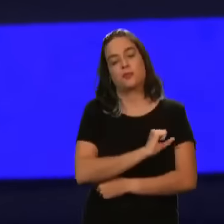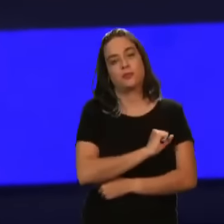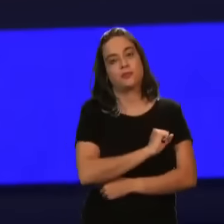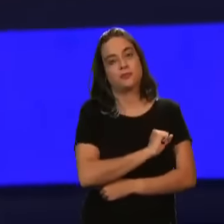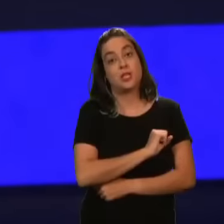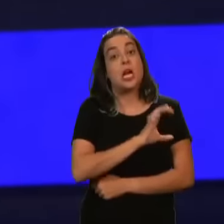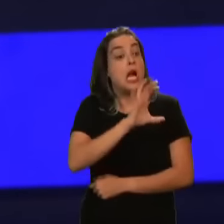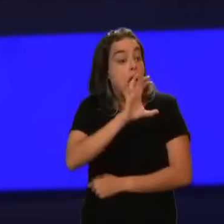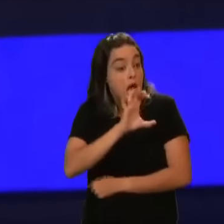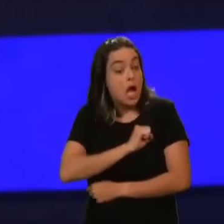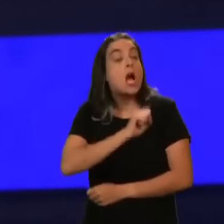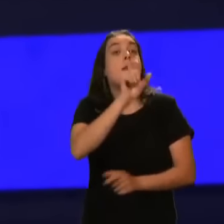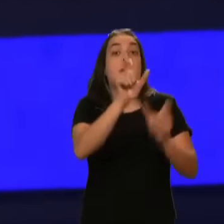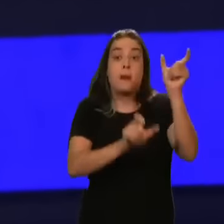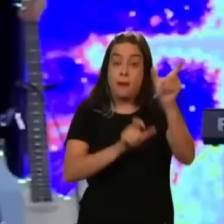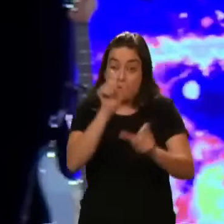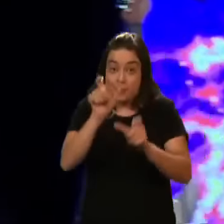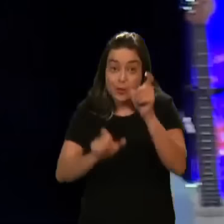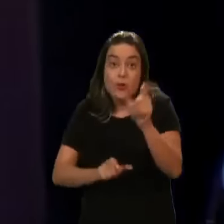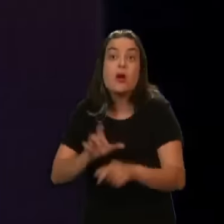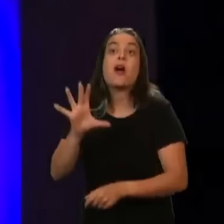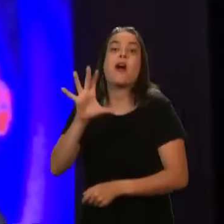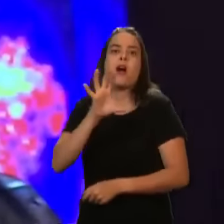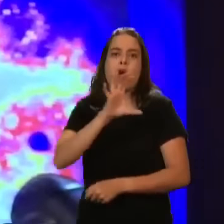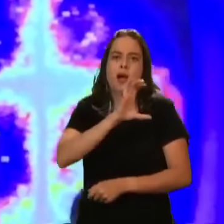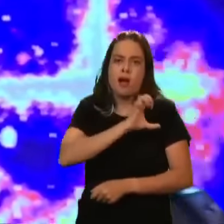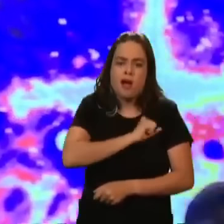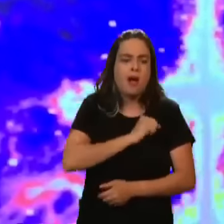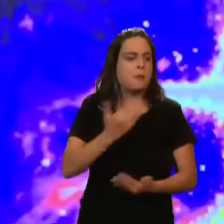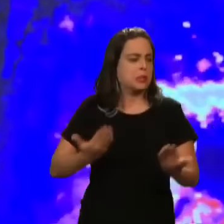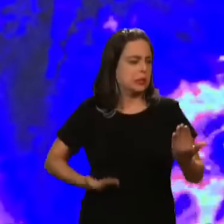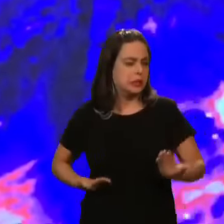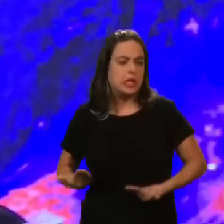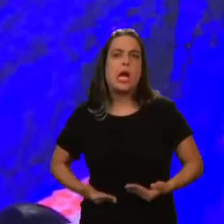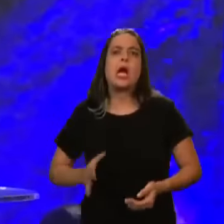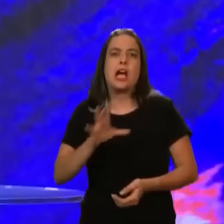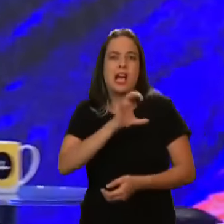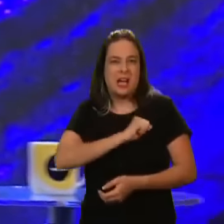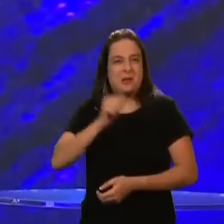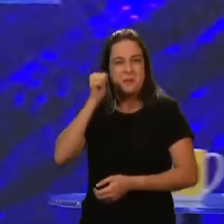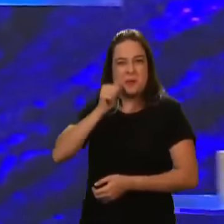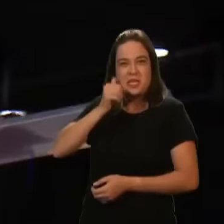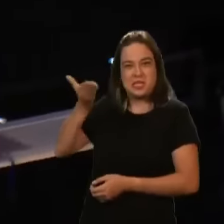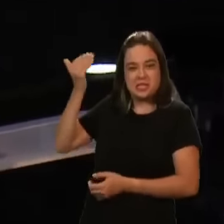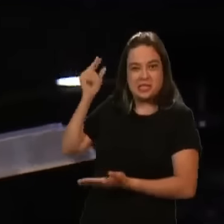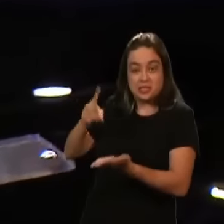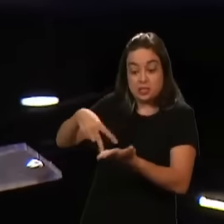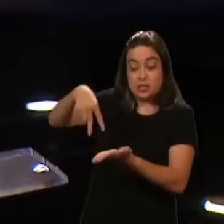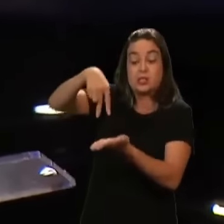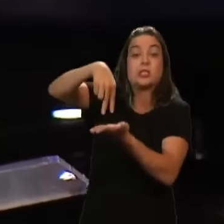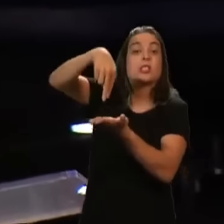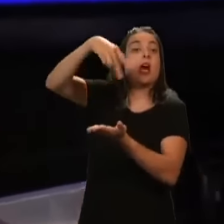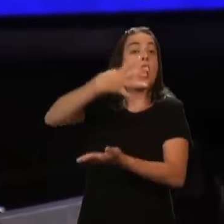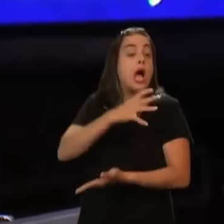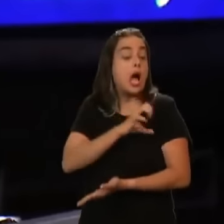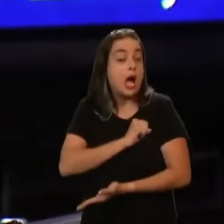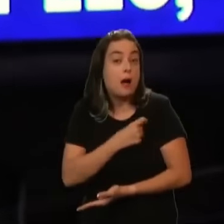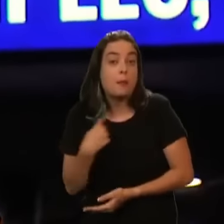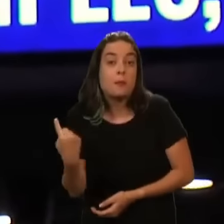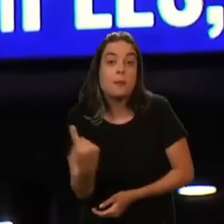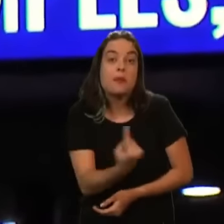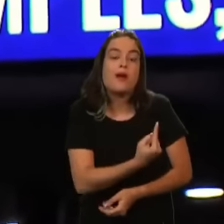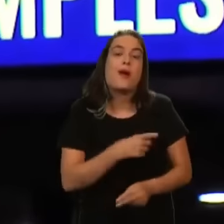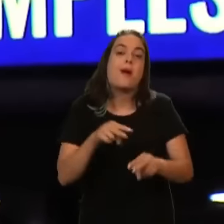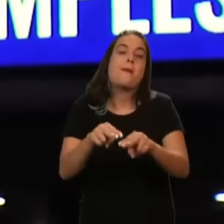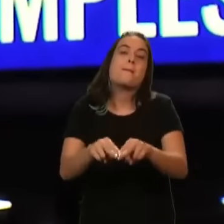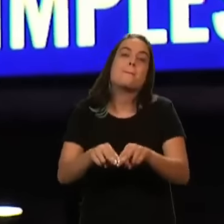Ele ama as pessoas, Ele ama esses cegos, Ele ama a menina que foi ressuscitada, Ele ama a mim e você, e por isso